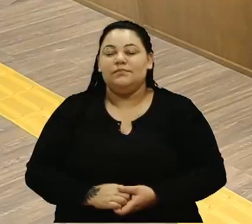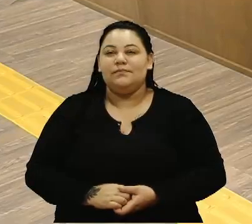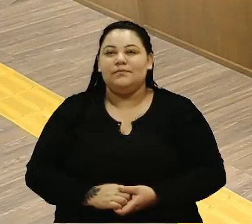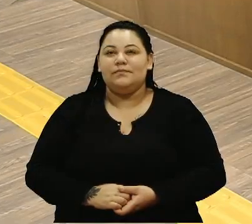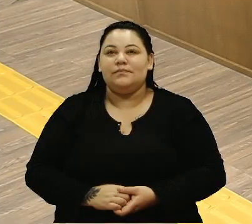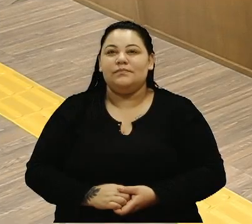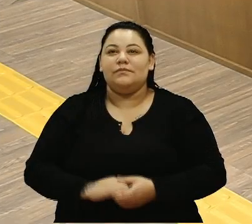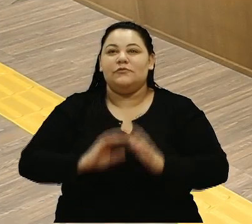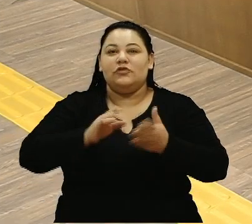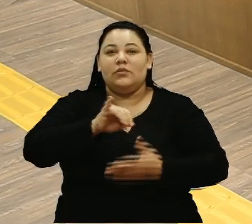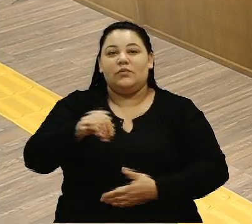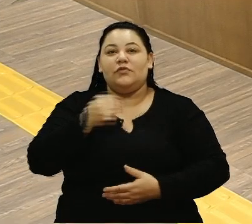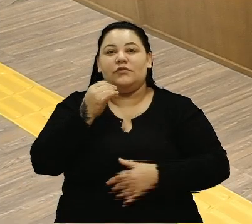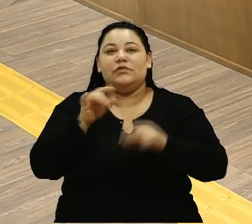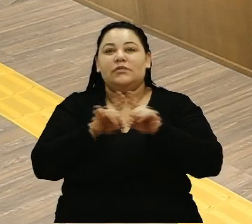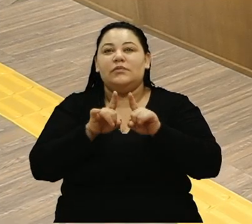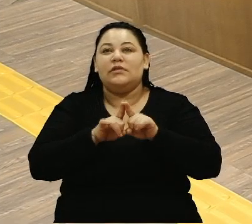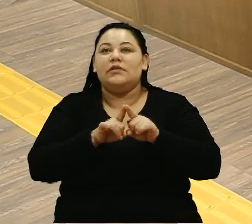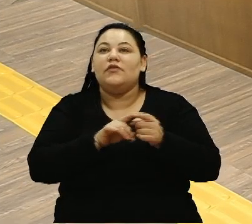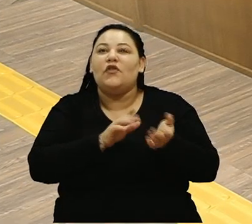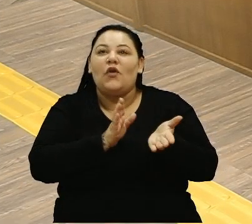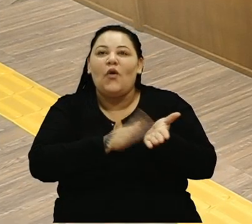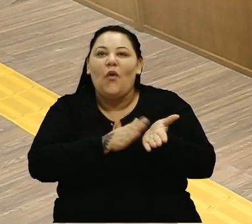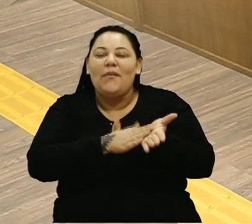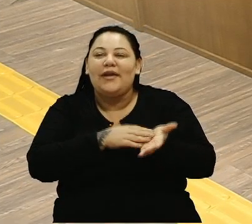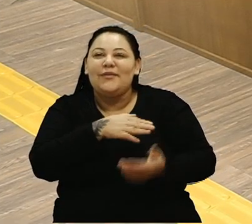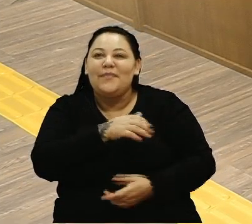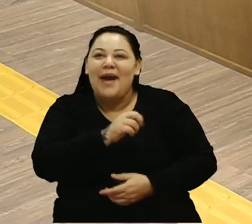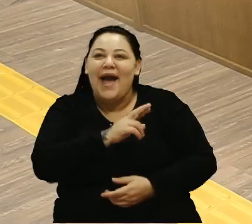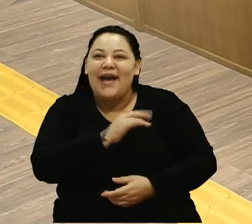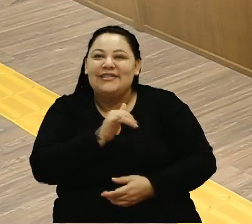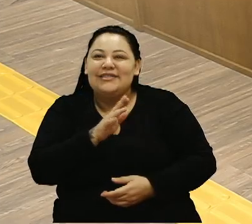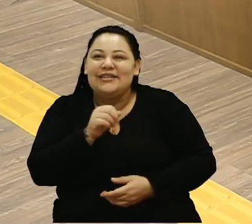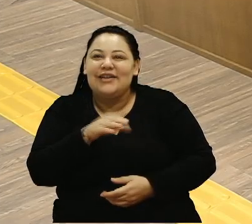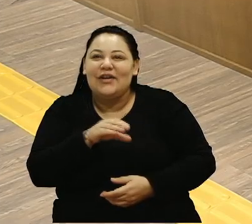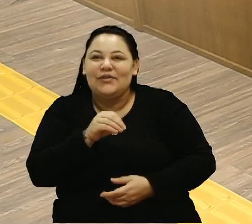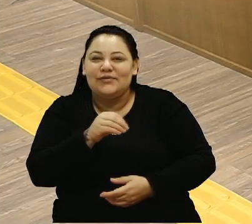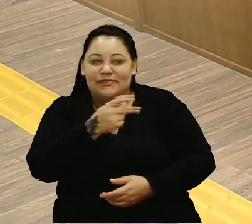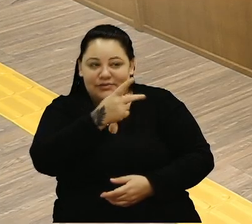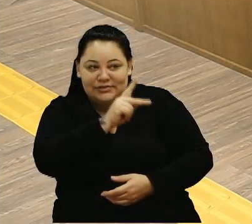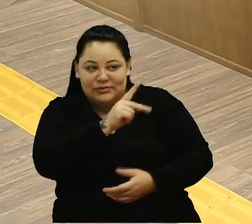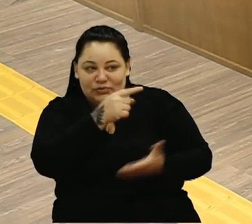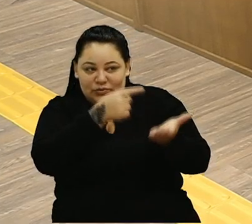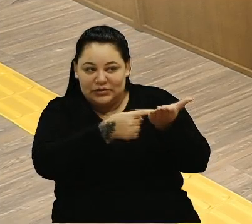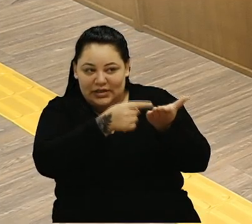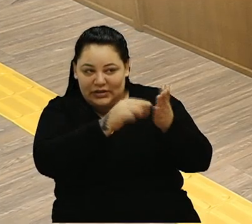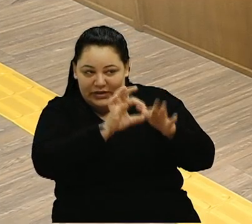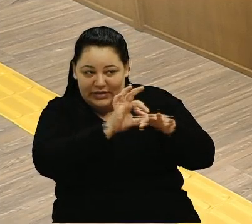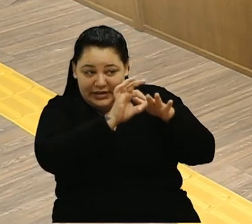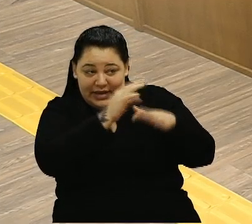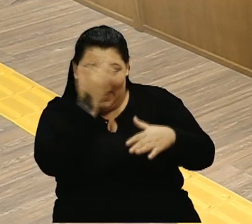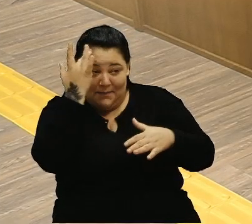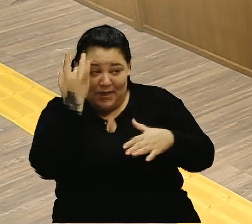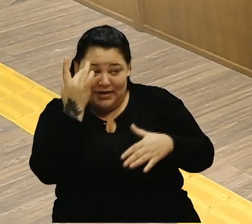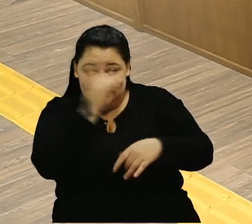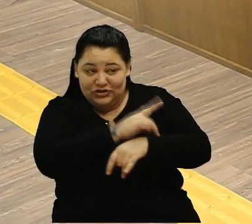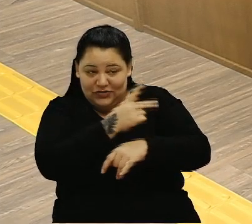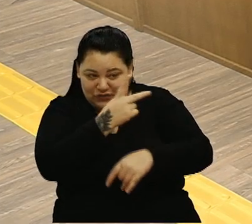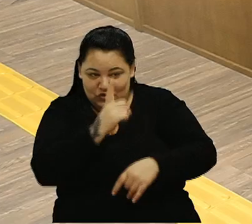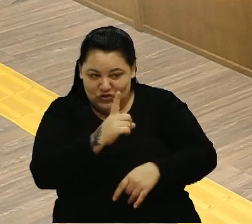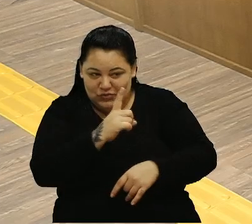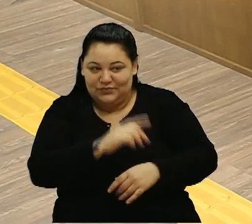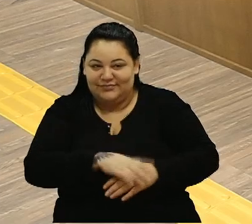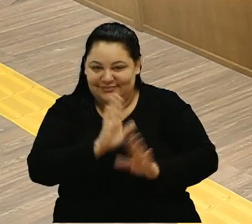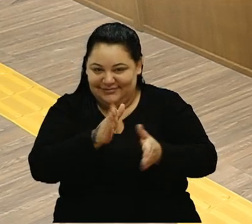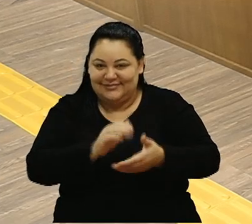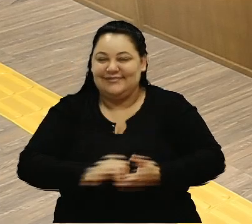Já aproveito para informar, fui cobrado, seu Marciano, o acordo de liderança é amanhã, no dia 21. Pediu, tá